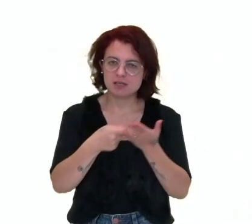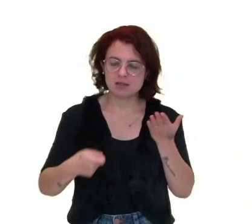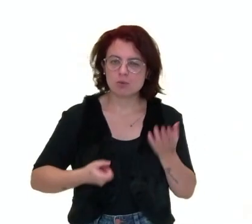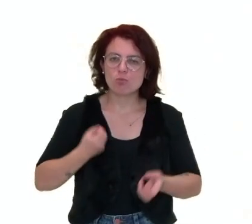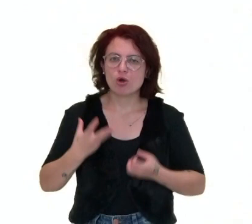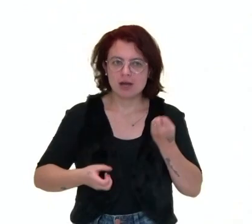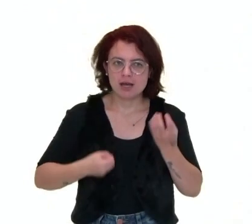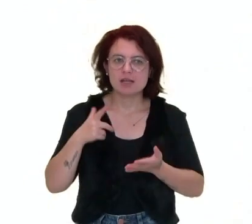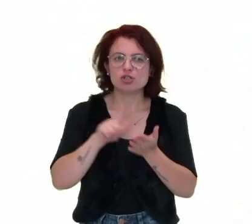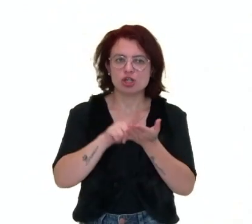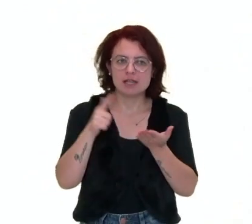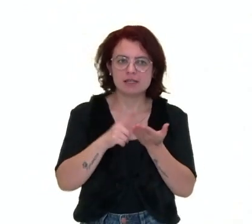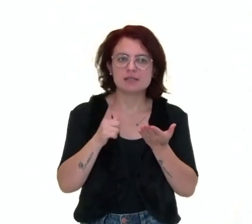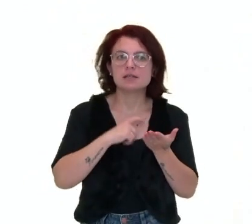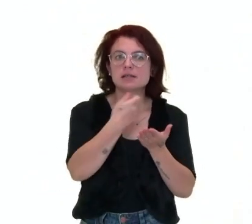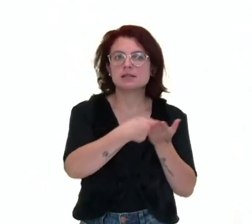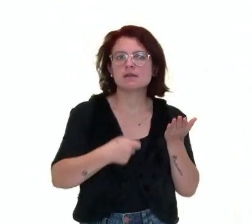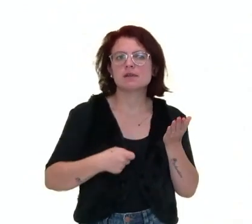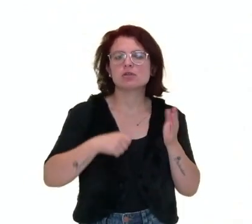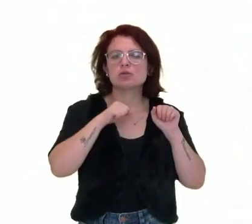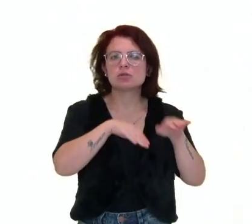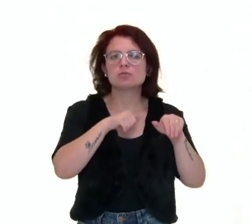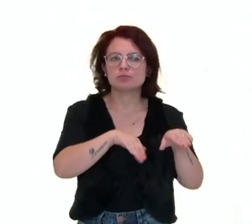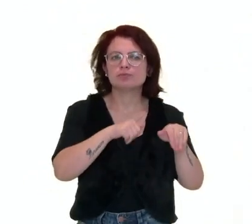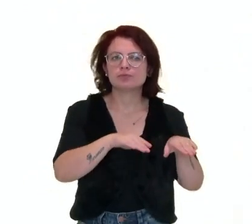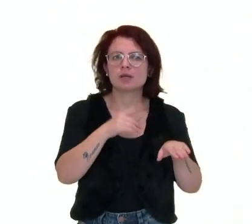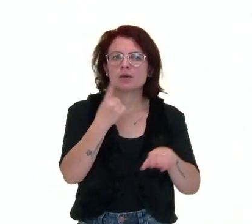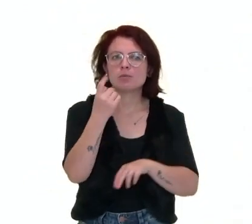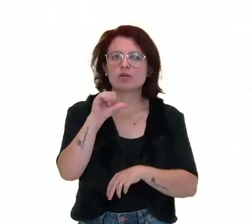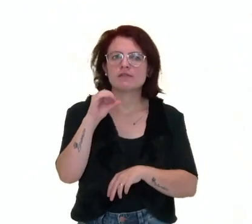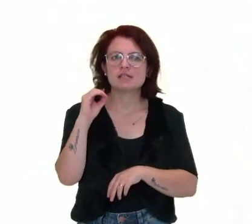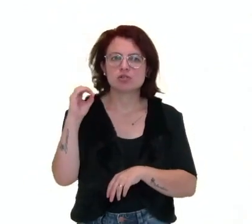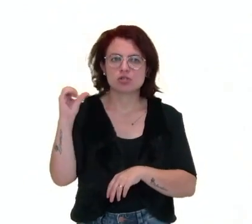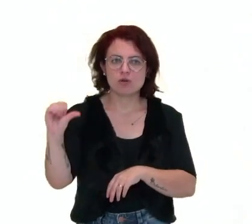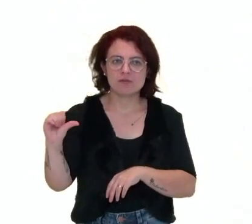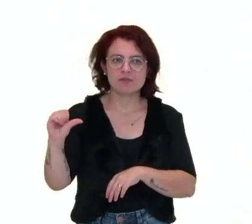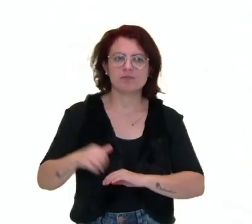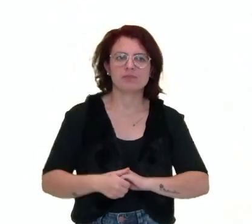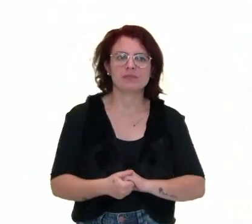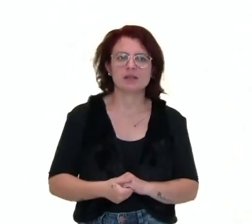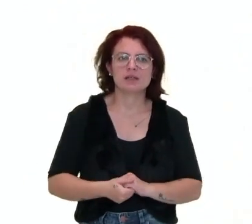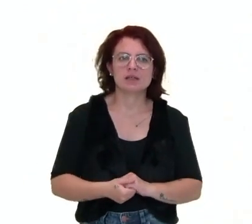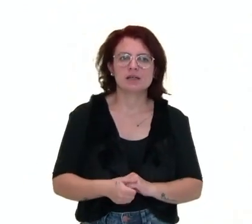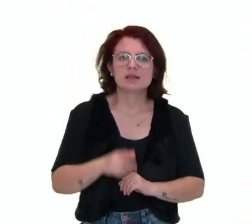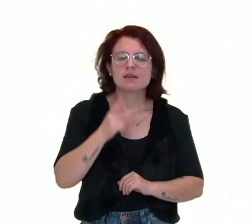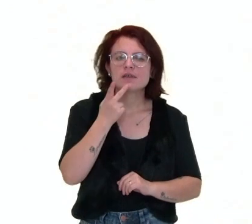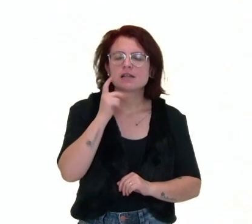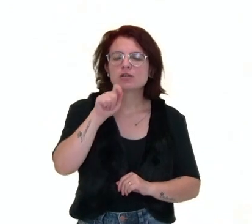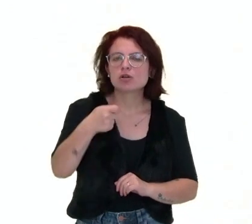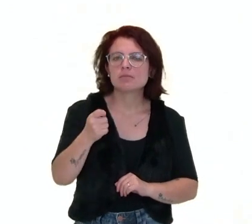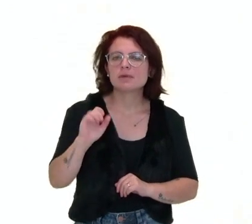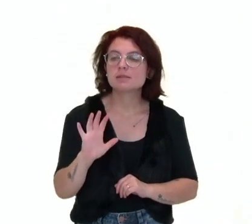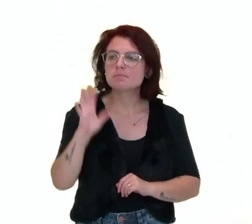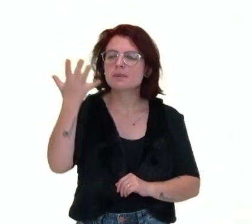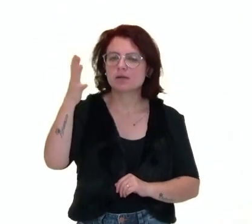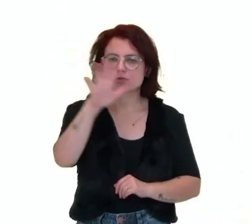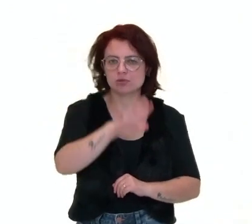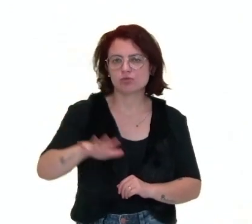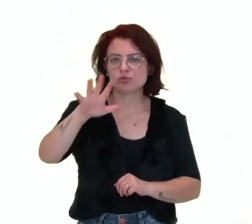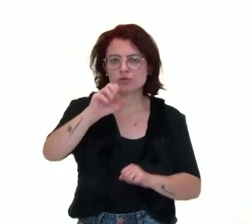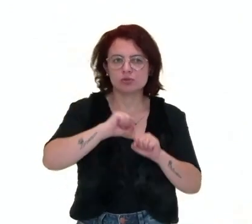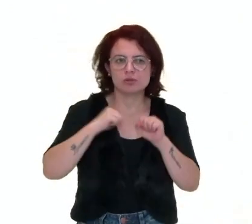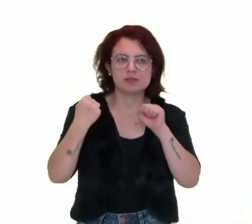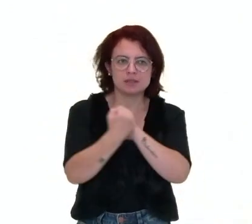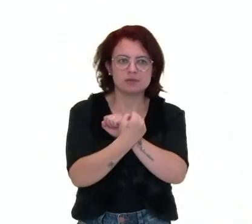ativista. Em 1909 escreve um manifesto futurista em que ele estabelece ideias estéticas, políticas e sociais. Com um tom ardente que ele combate, e